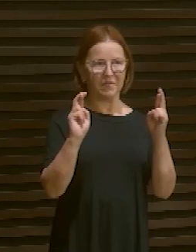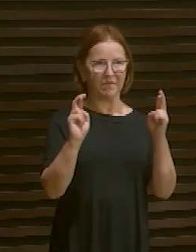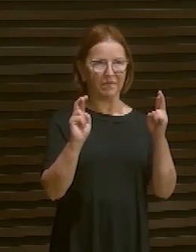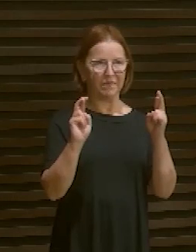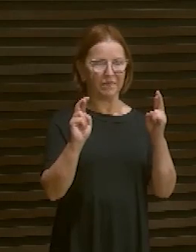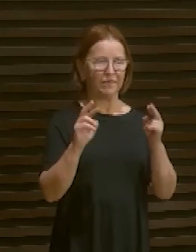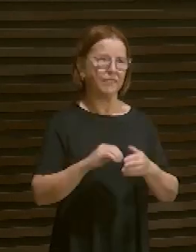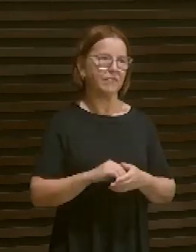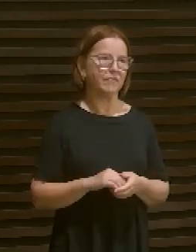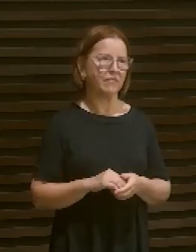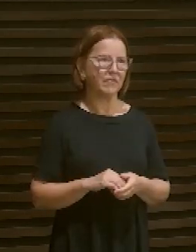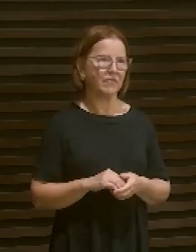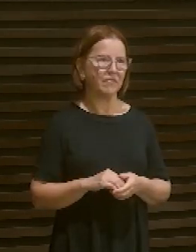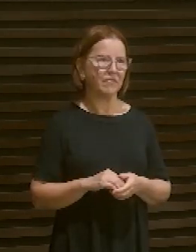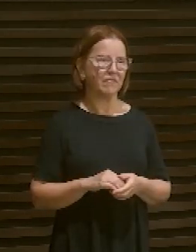É mais uma expectativa.